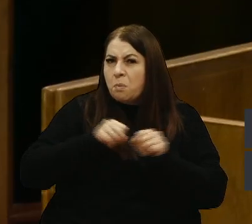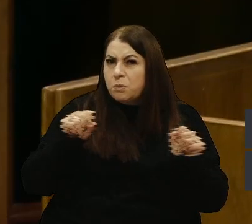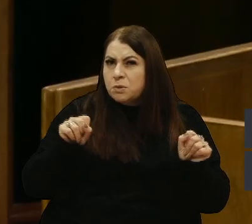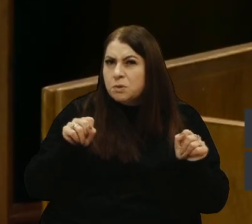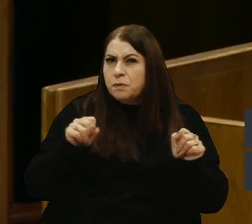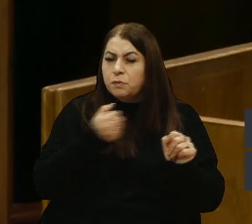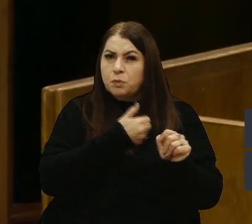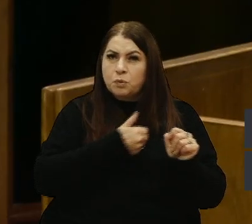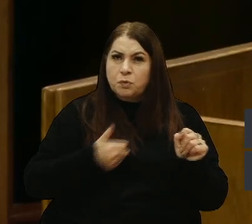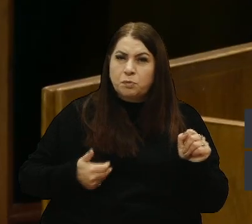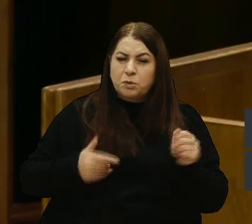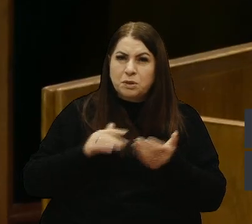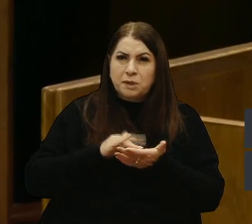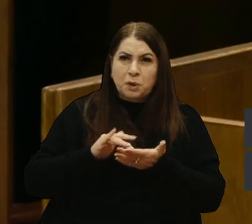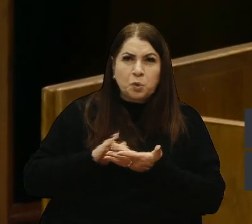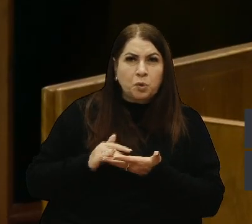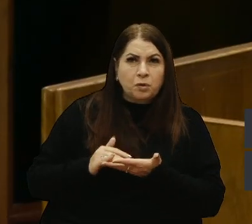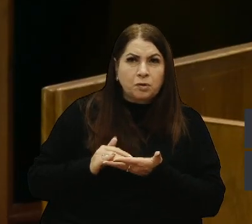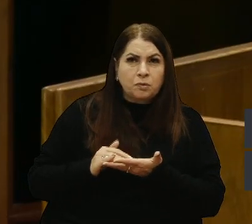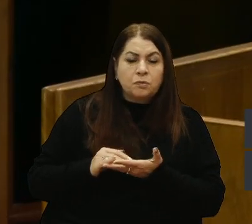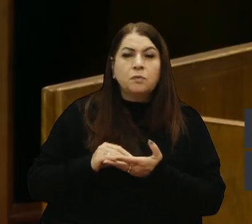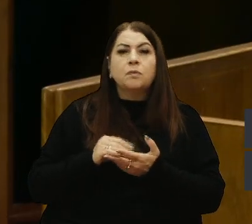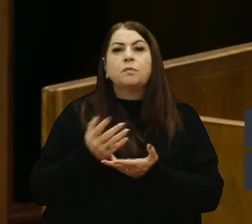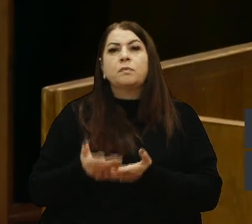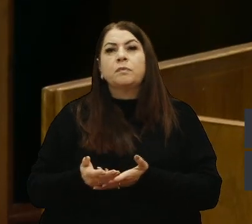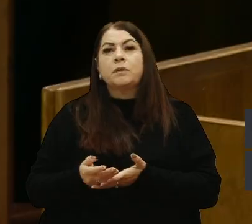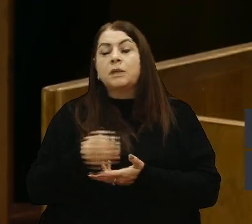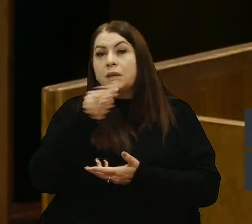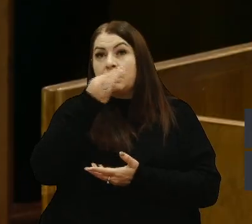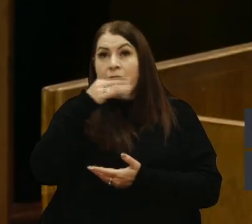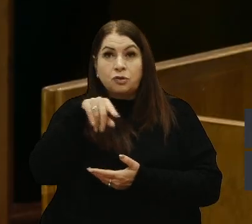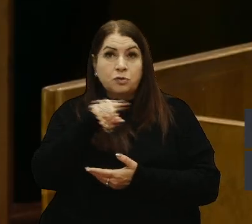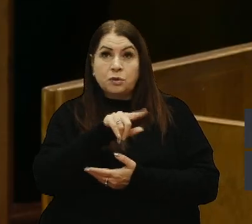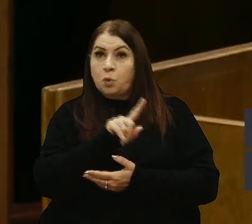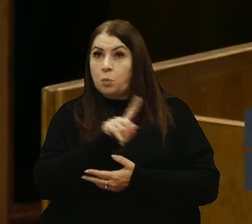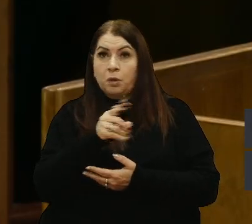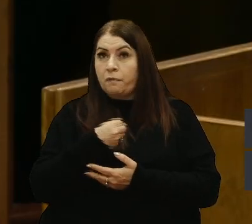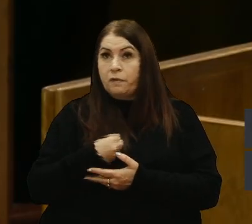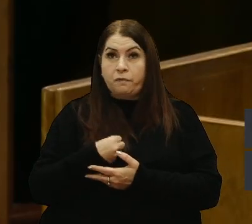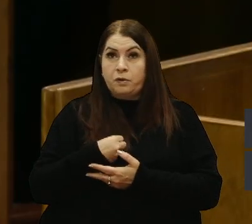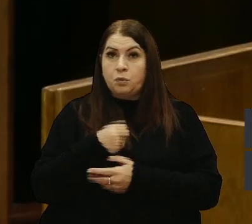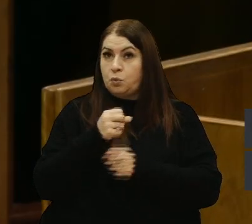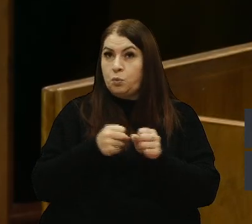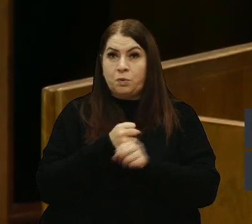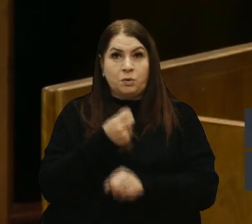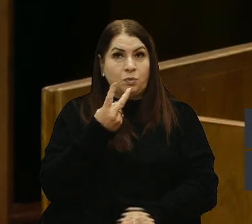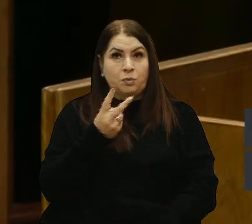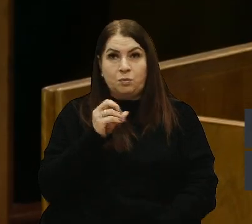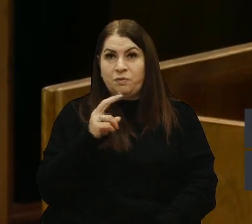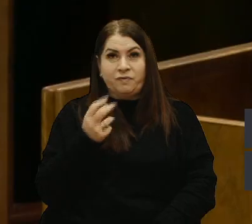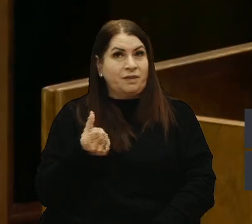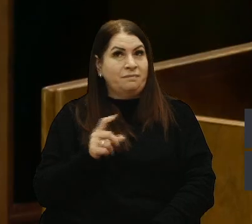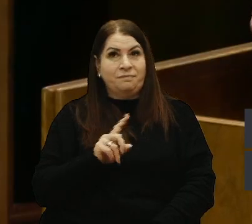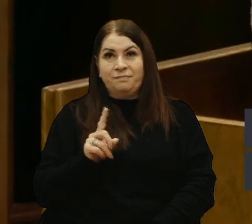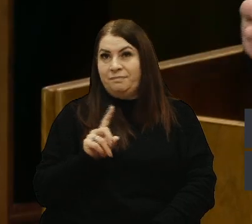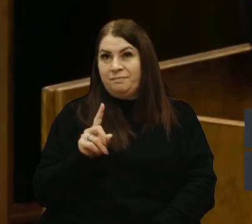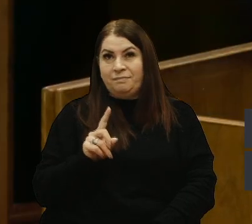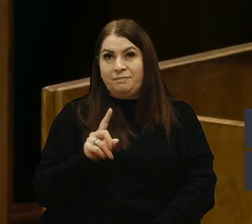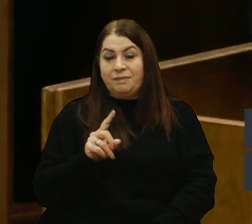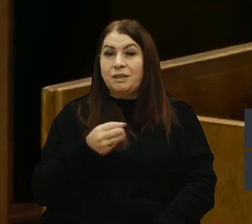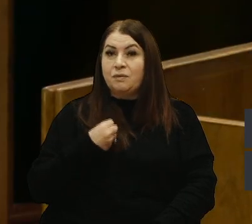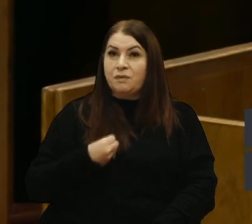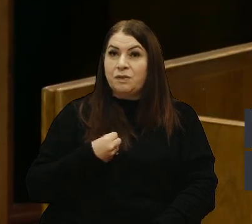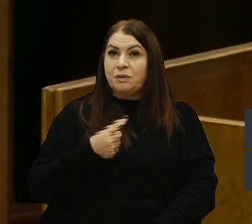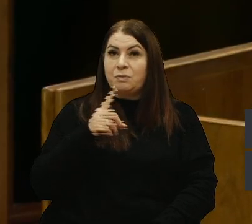o governo ser eletrônico. Ou seja, Caxias do Sul não está vivendo no ano de 2026. Nós estamos vivendo no ano